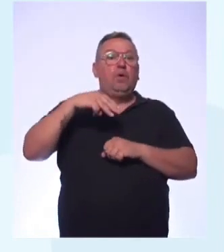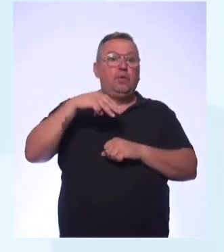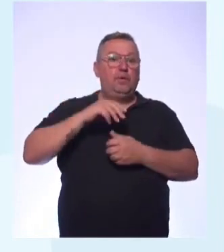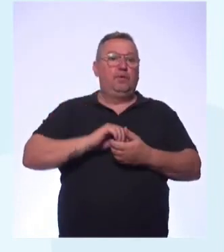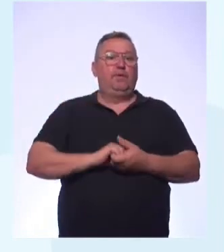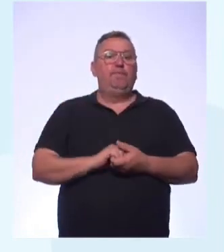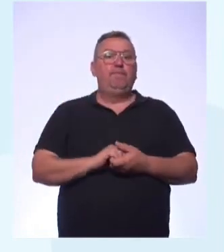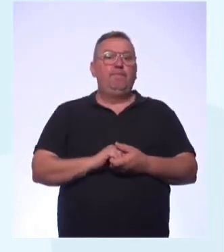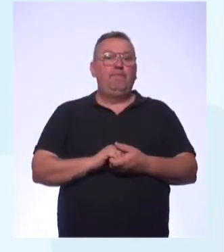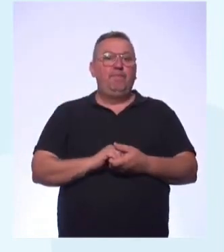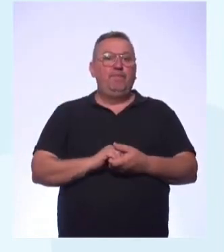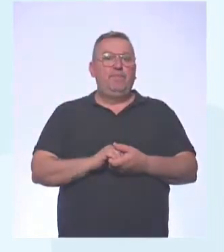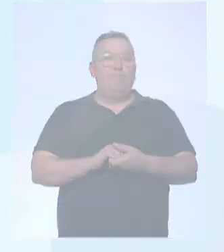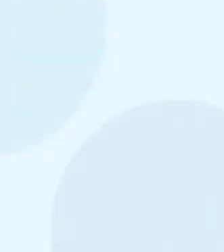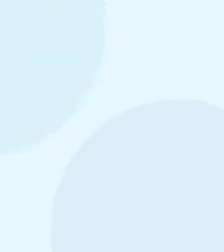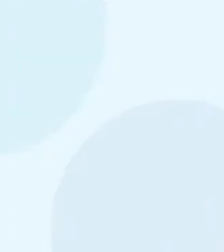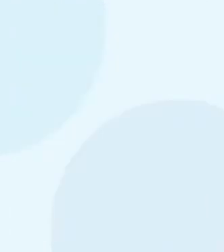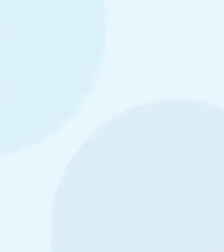minutinhos.